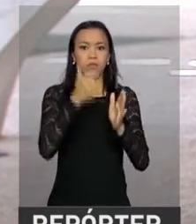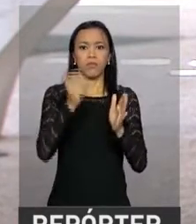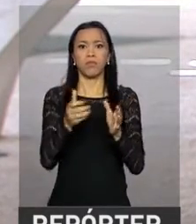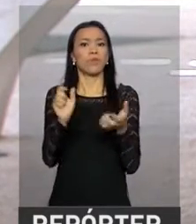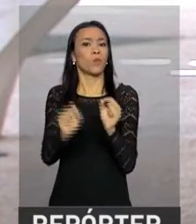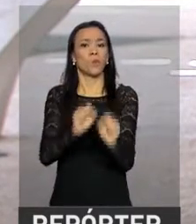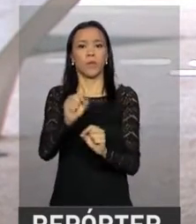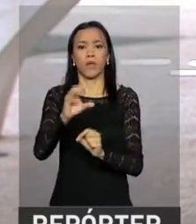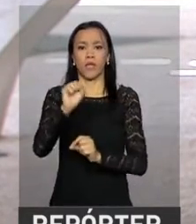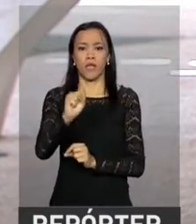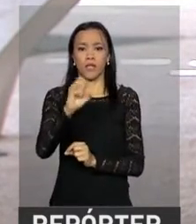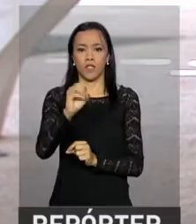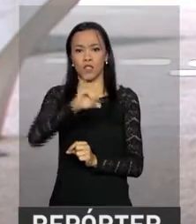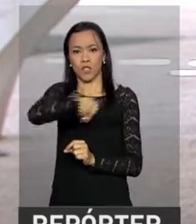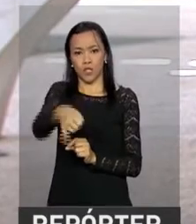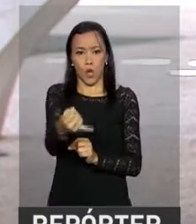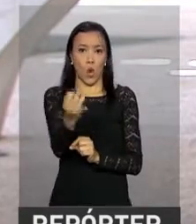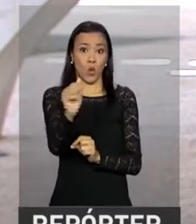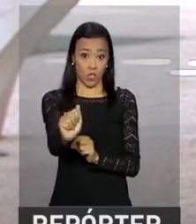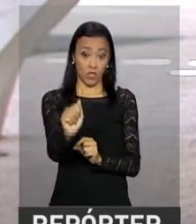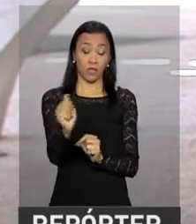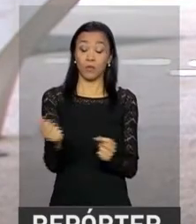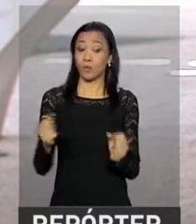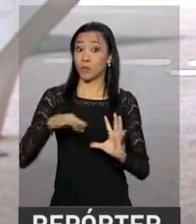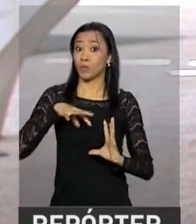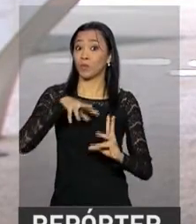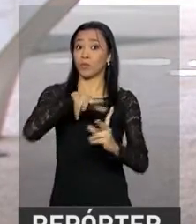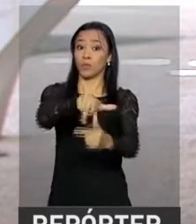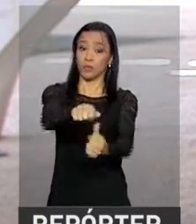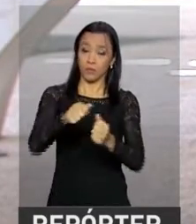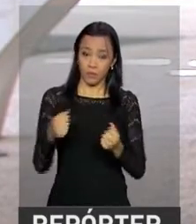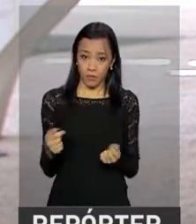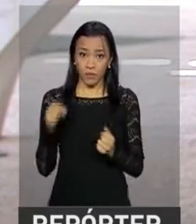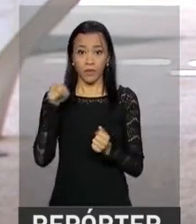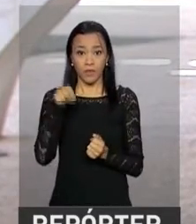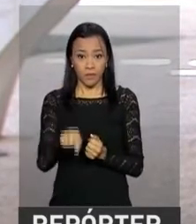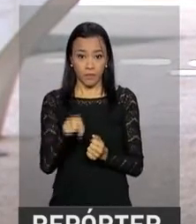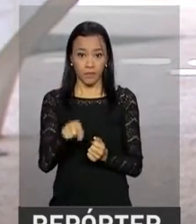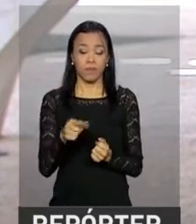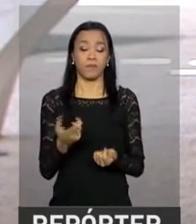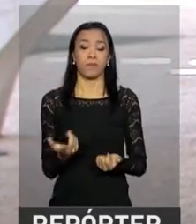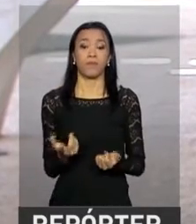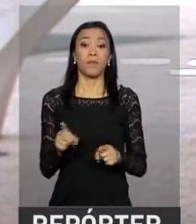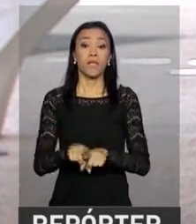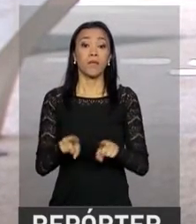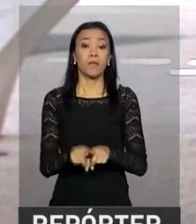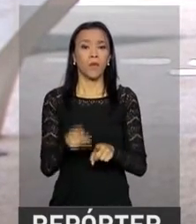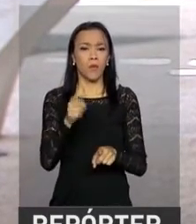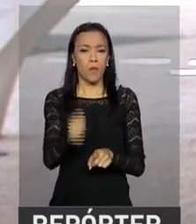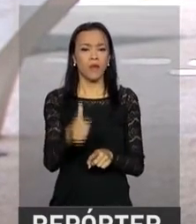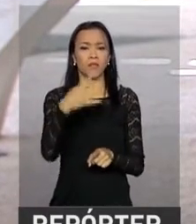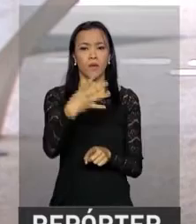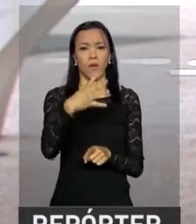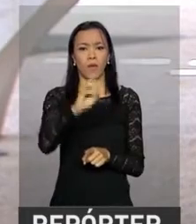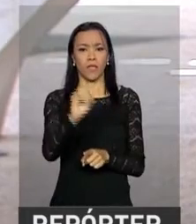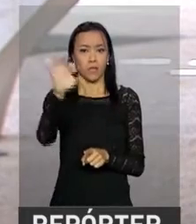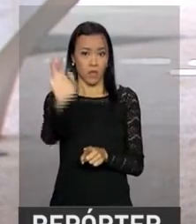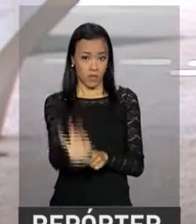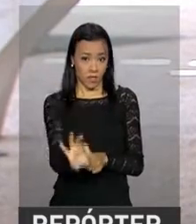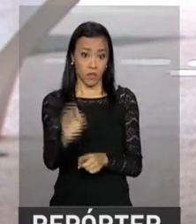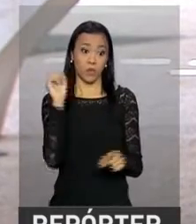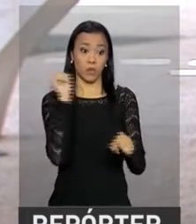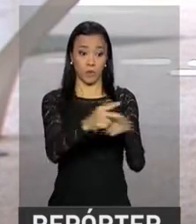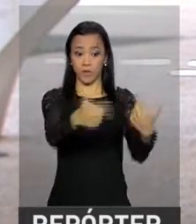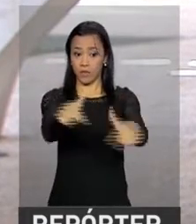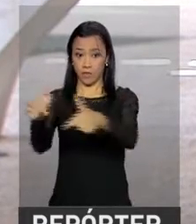mundo a cadeia do agronegócio também é responsável por quase um terço do produto interno bruto brasileiro e por quase 40% dos empregos